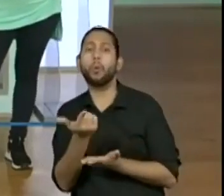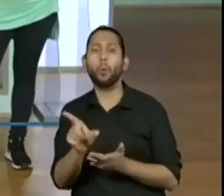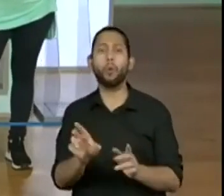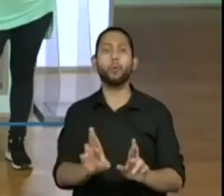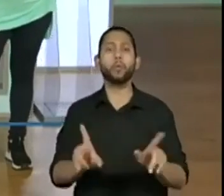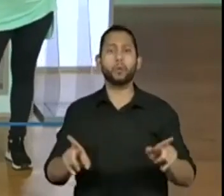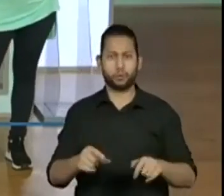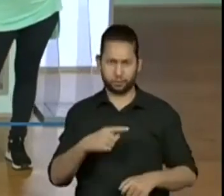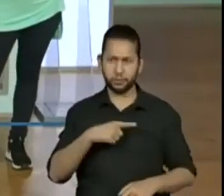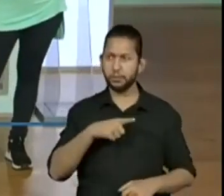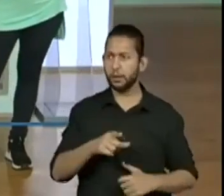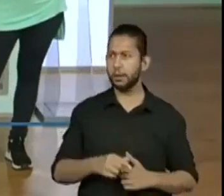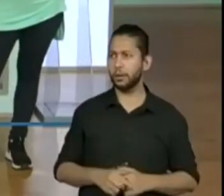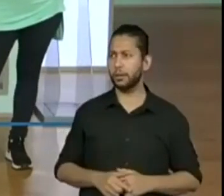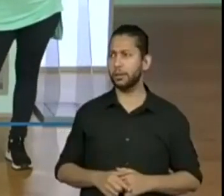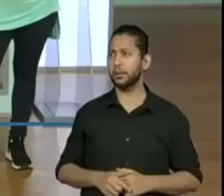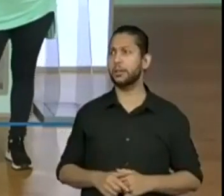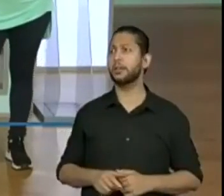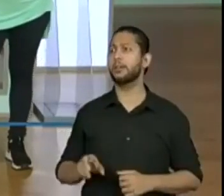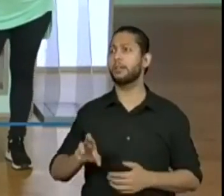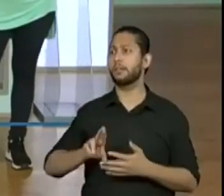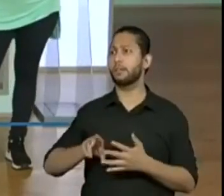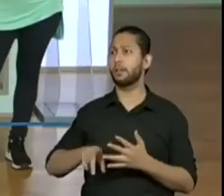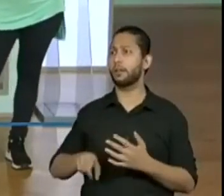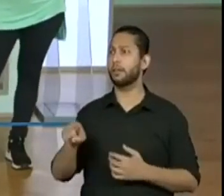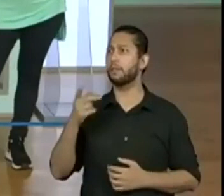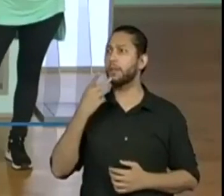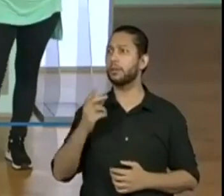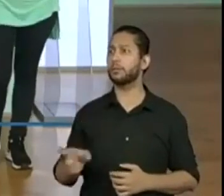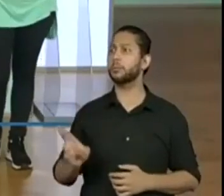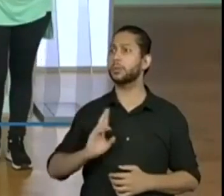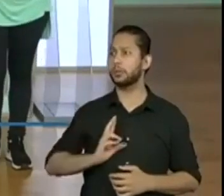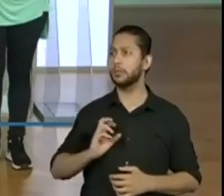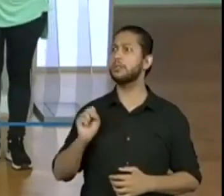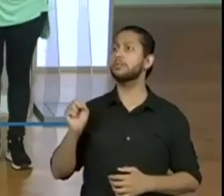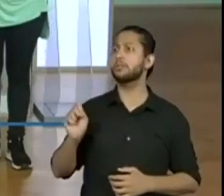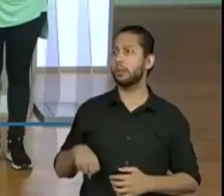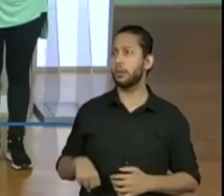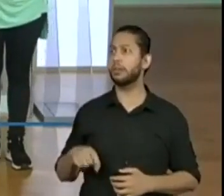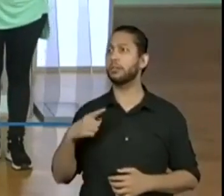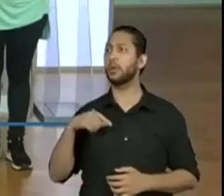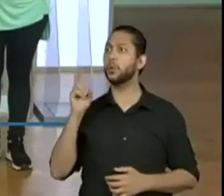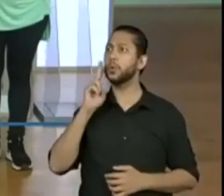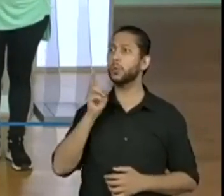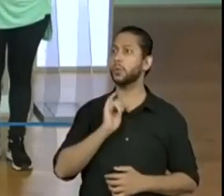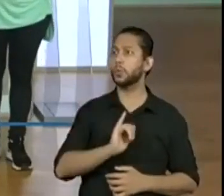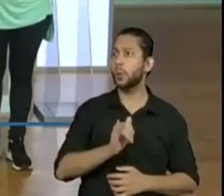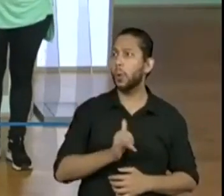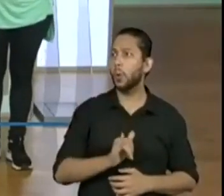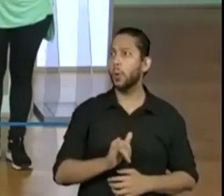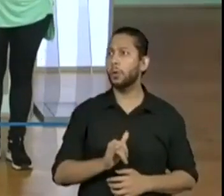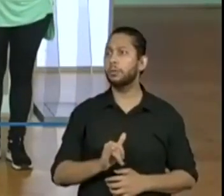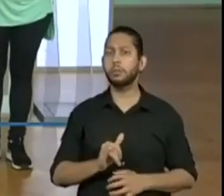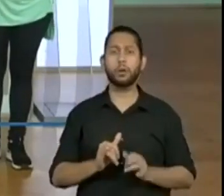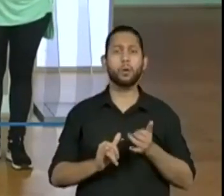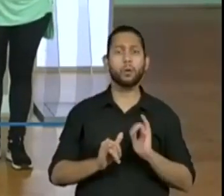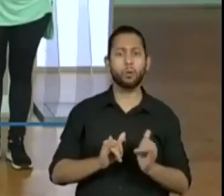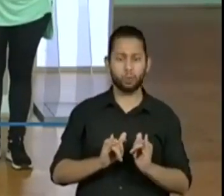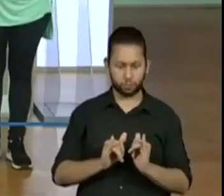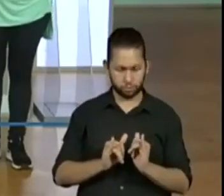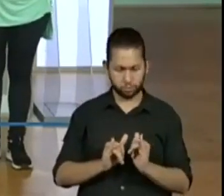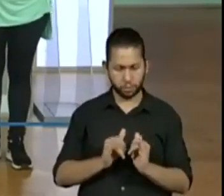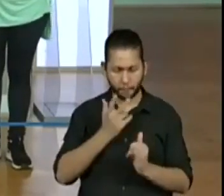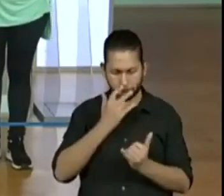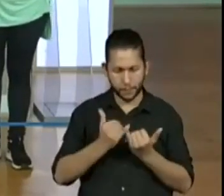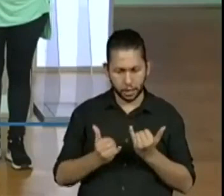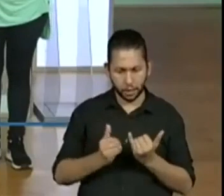Lúcia, o professor William, a professora Maria, todos estão respondendo que sim, existem contos com finais diferentes. Mas que contos